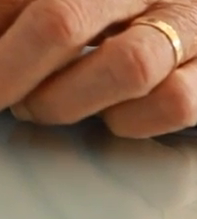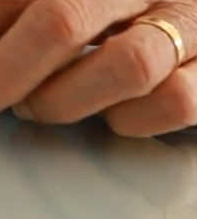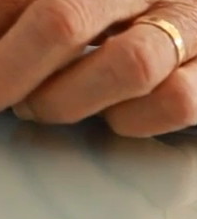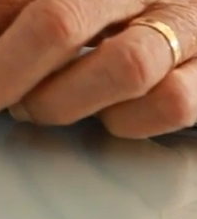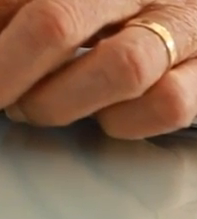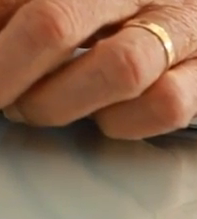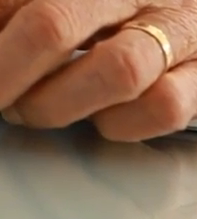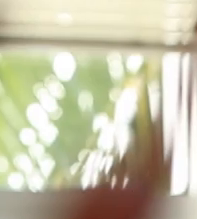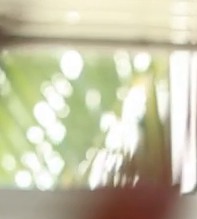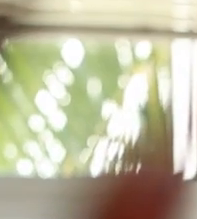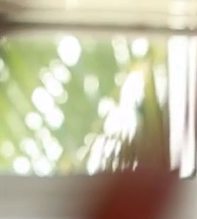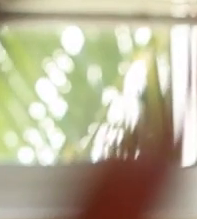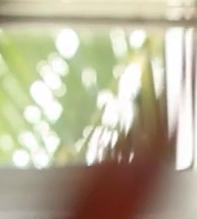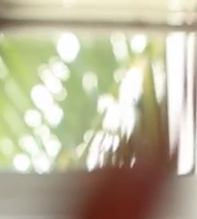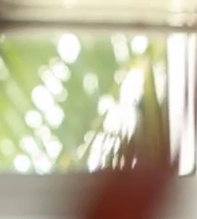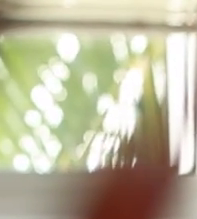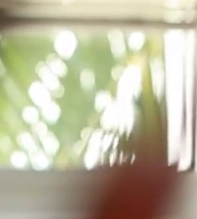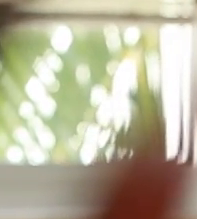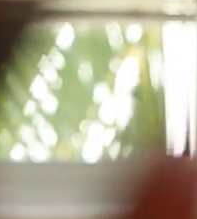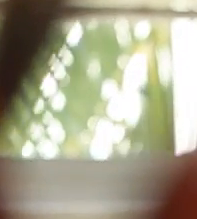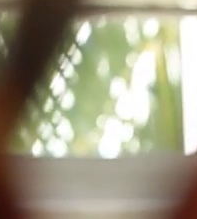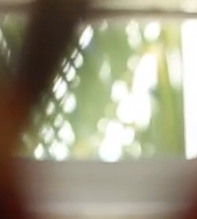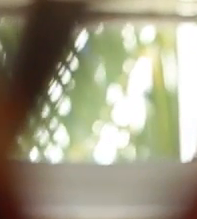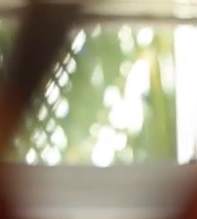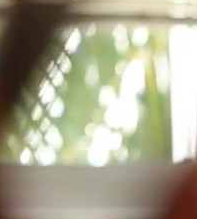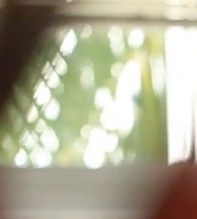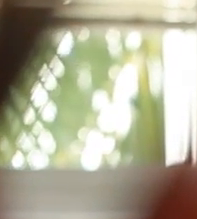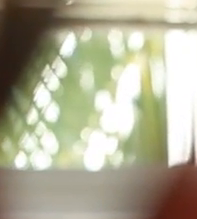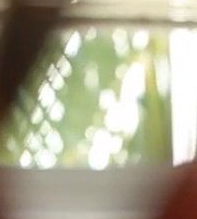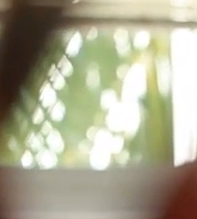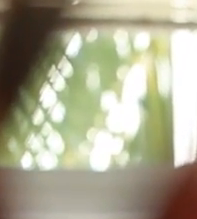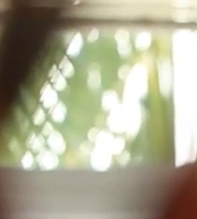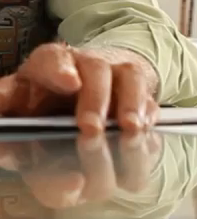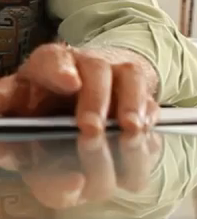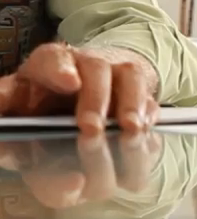Estúdio, Ziraldo desenha um menino maluquinho, um boneco com uma panela na cabeça.